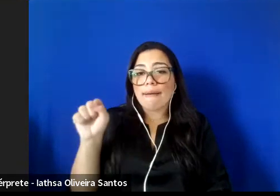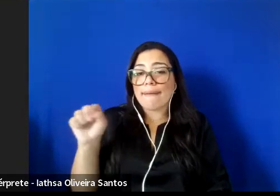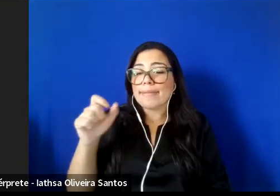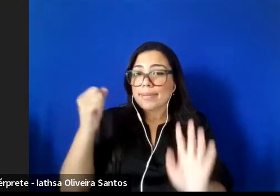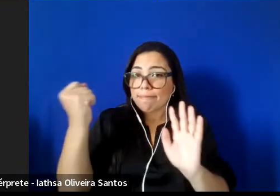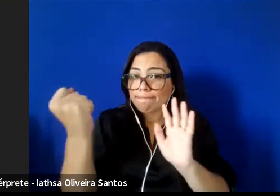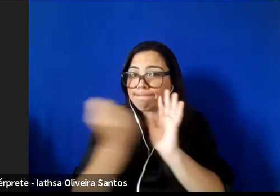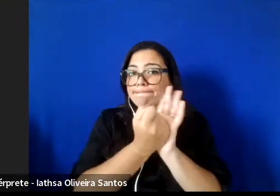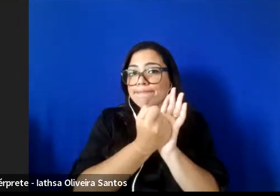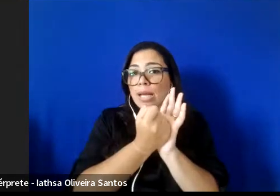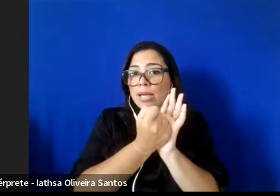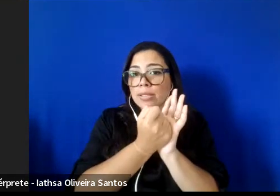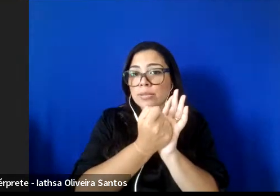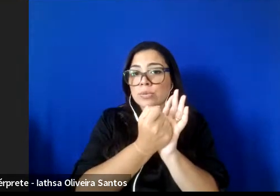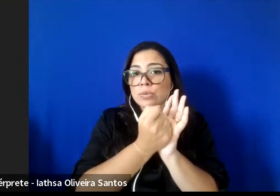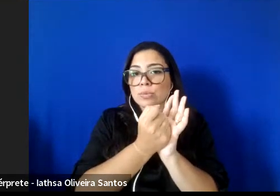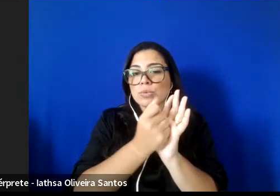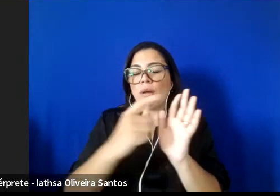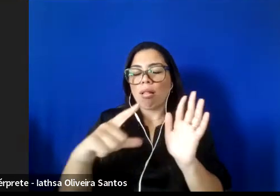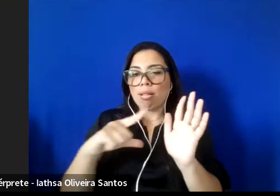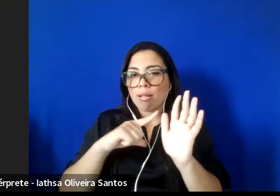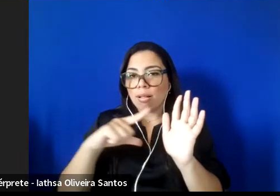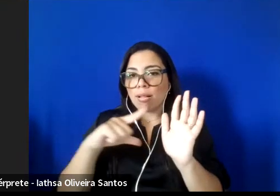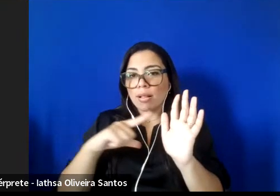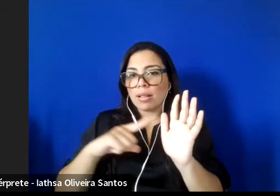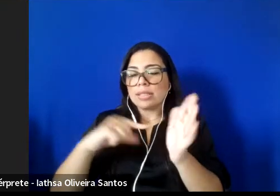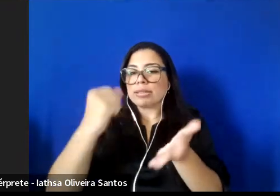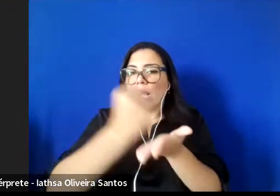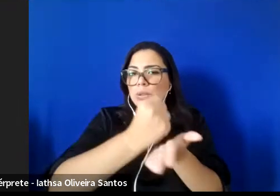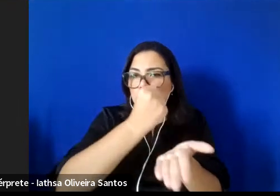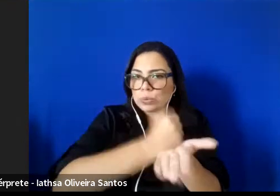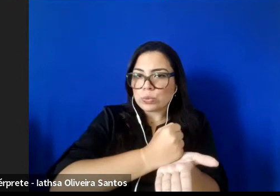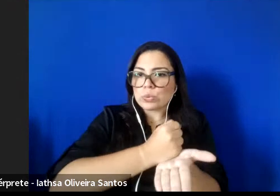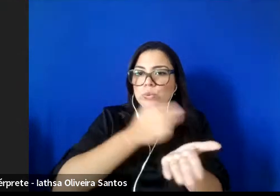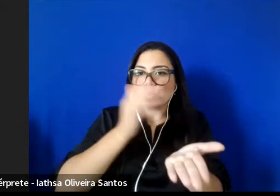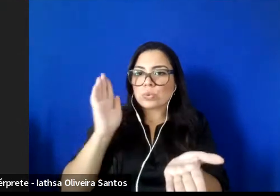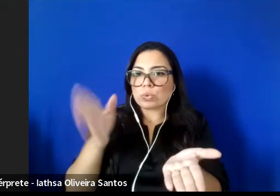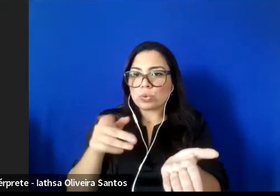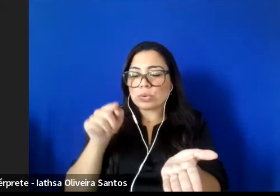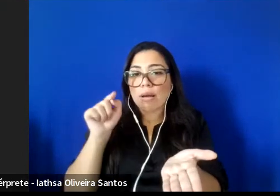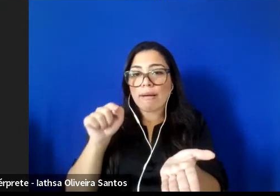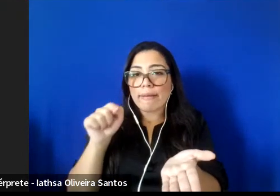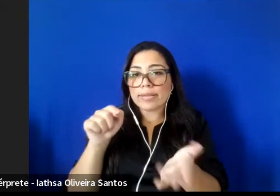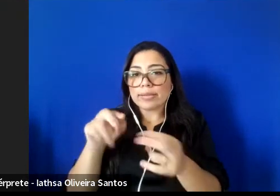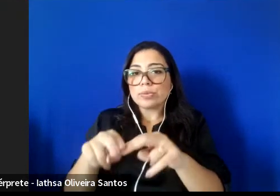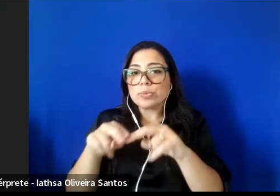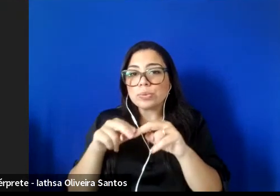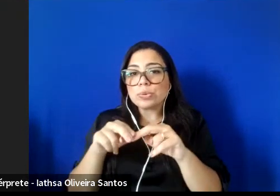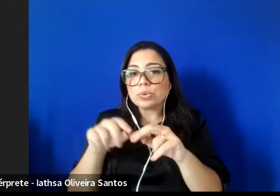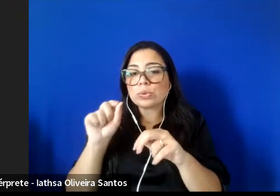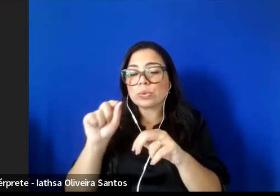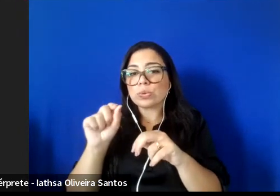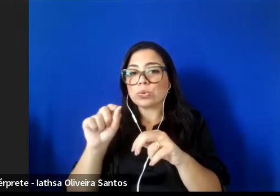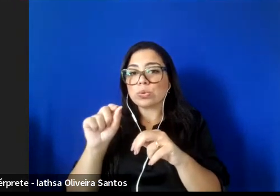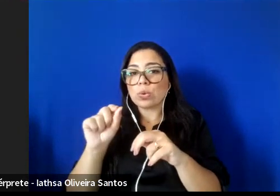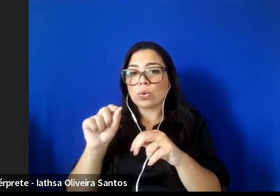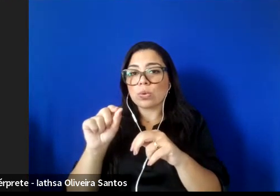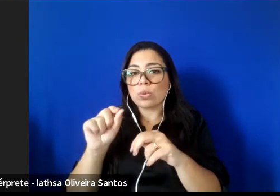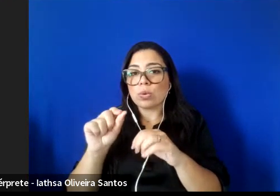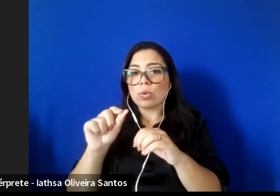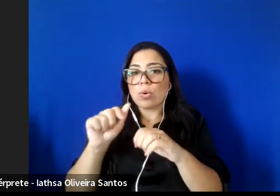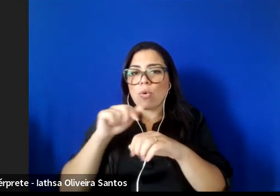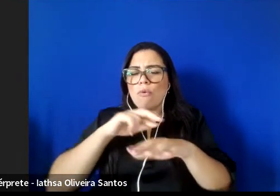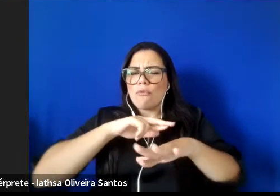que, obviamente, provocou sobre os contratos, né, o impacto dessas medidas, e levou a uma enxurrada